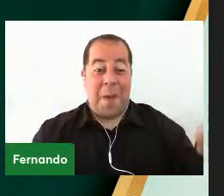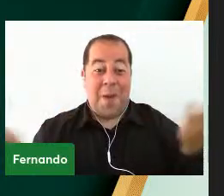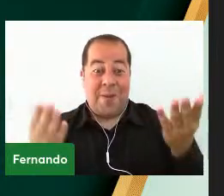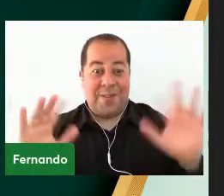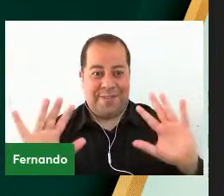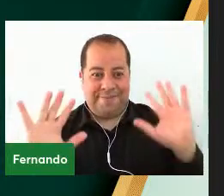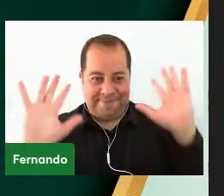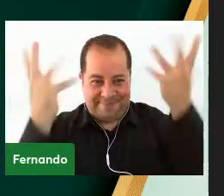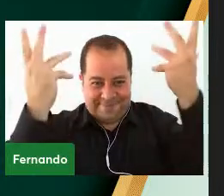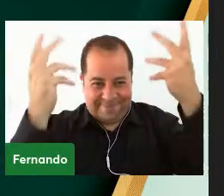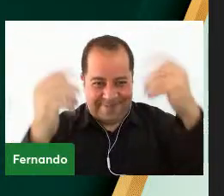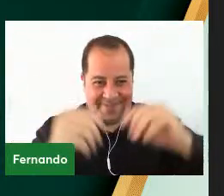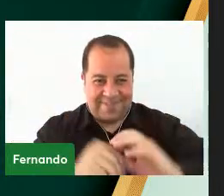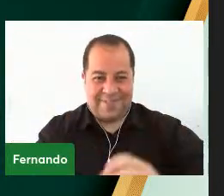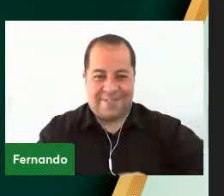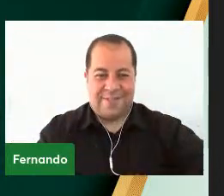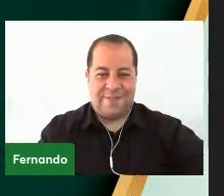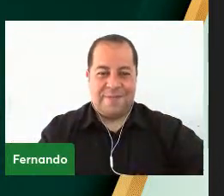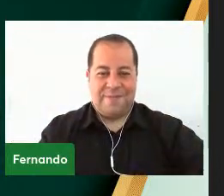comemoração.